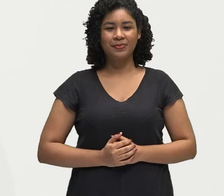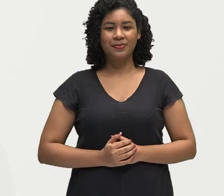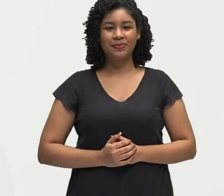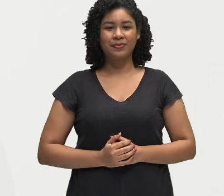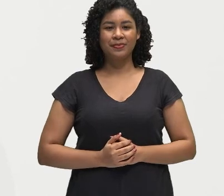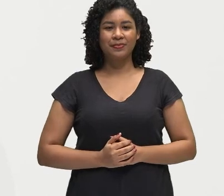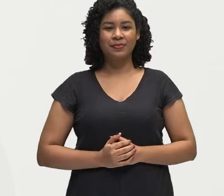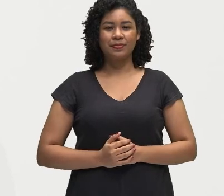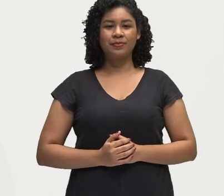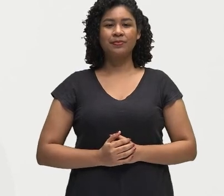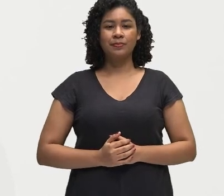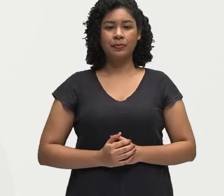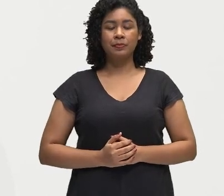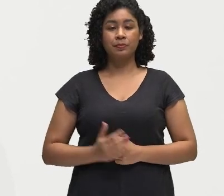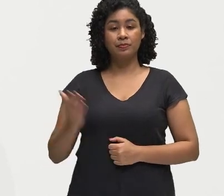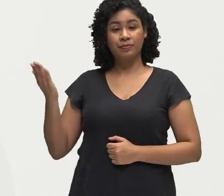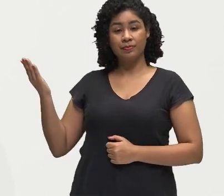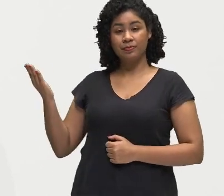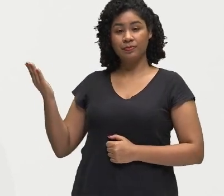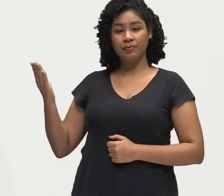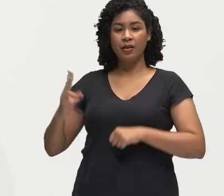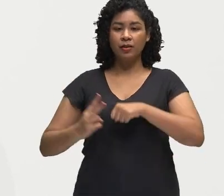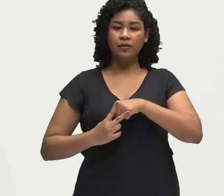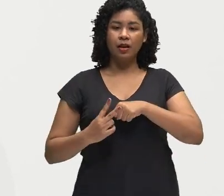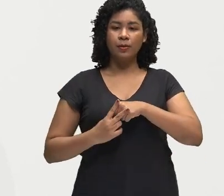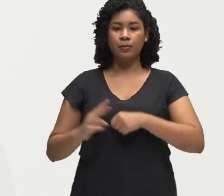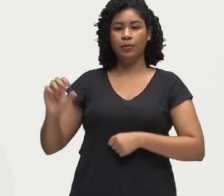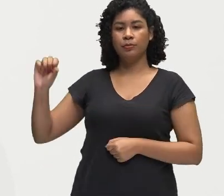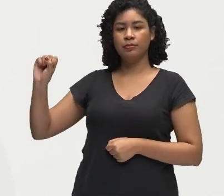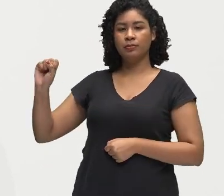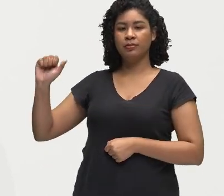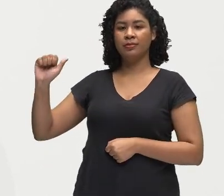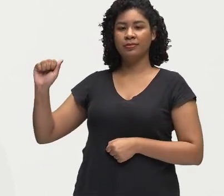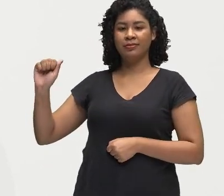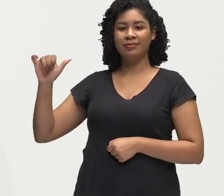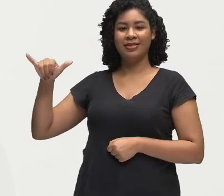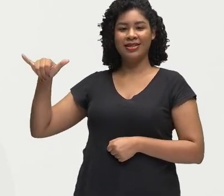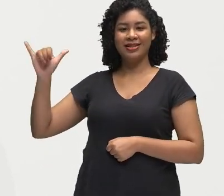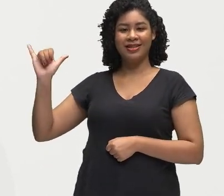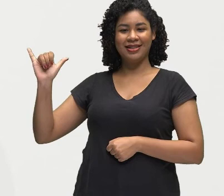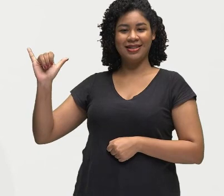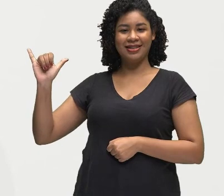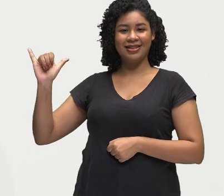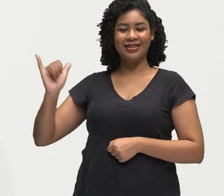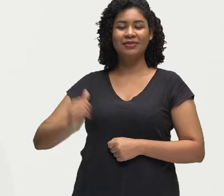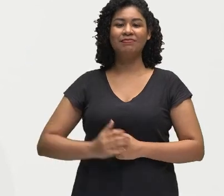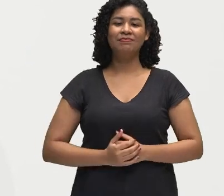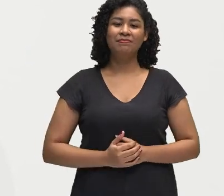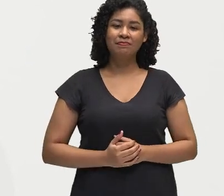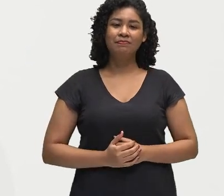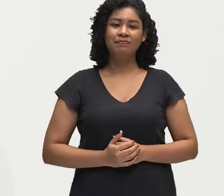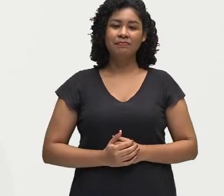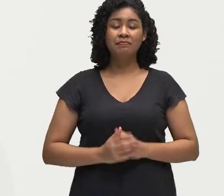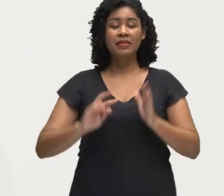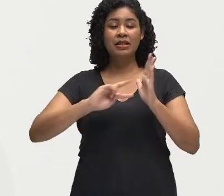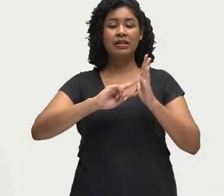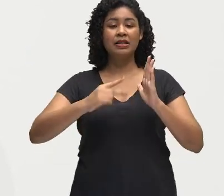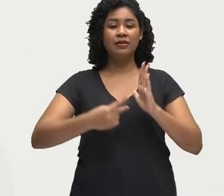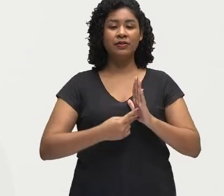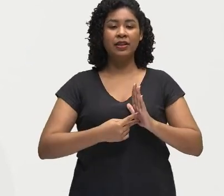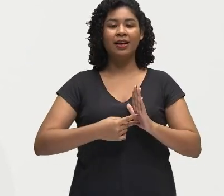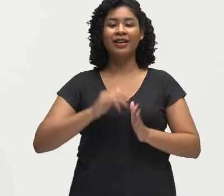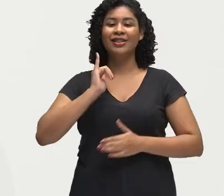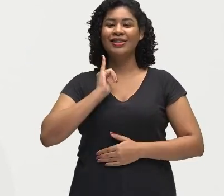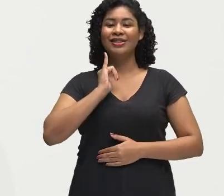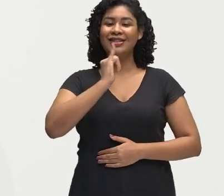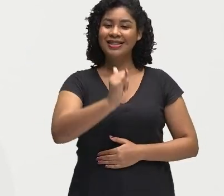Próximo verbo que nós temos aqui, o verbo say, say, say, que é o verbo dizer. Olha